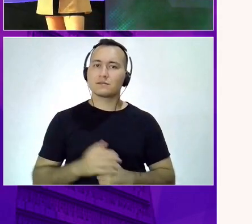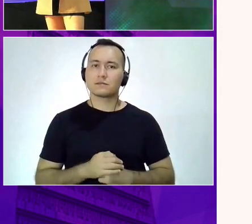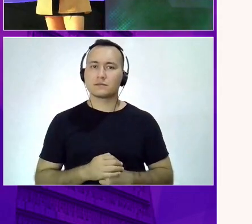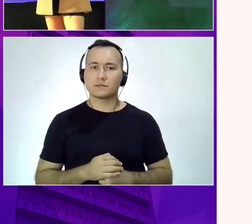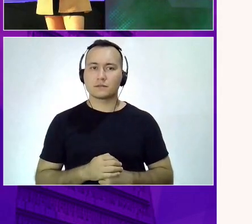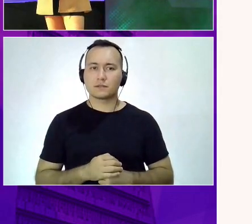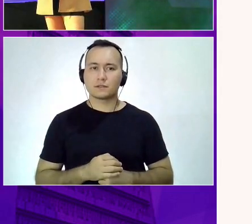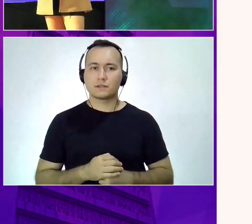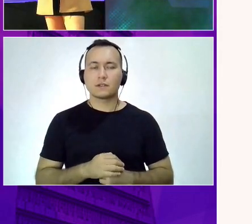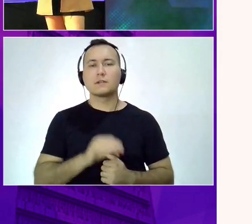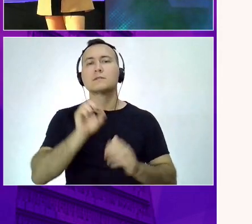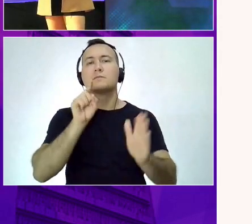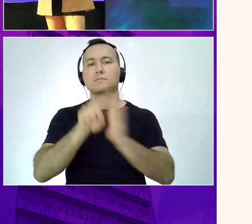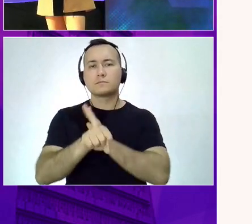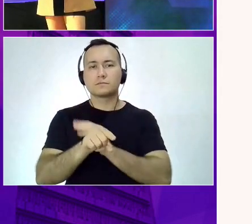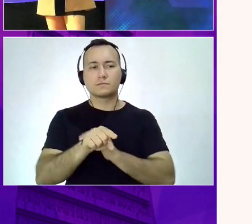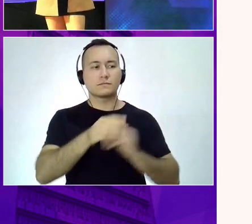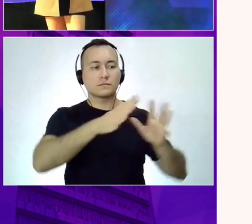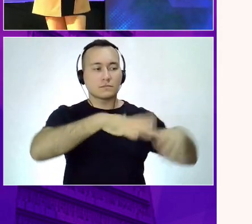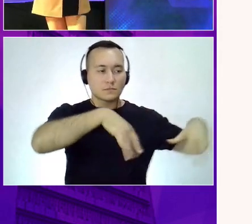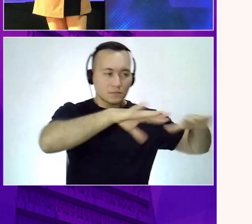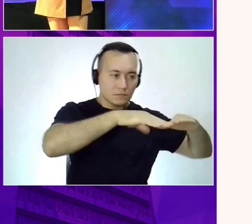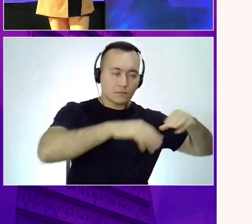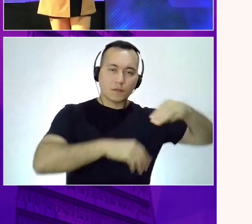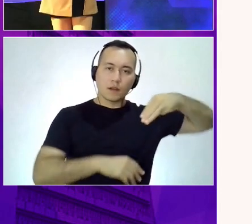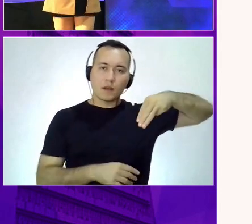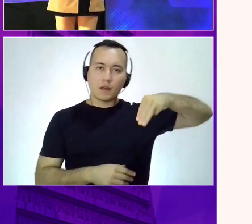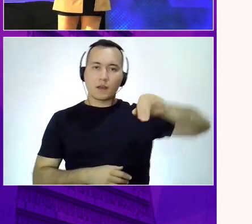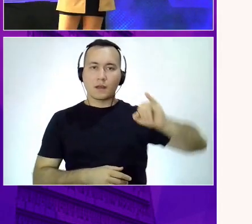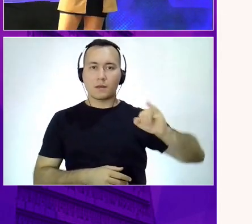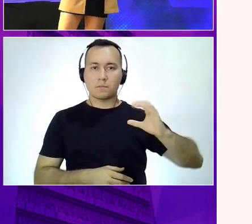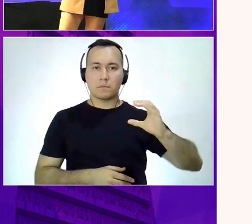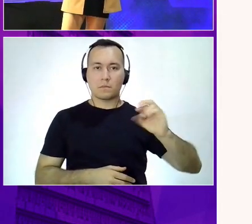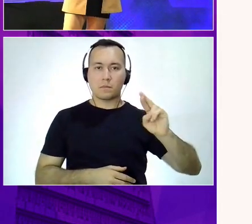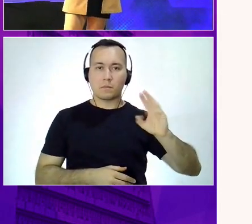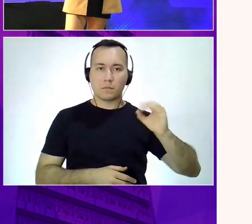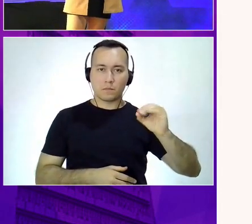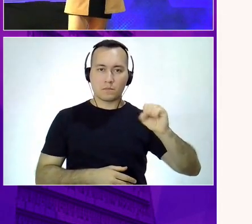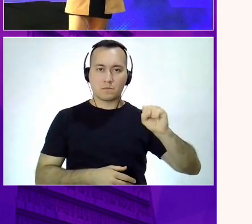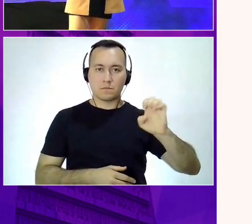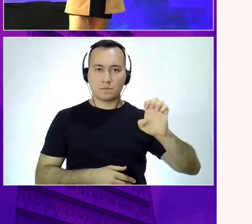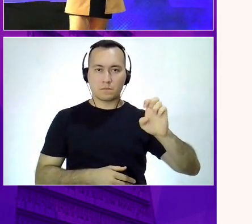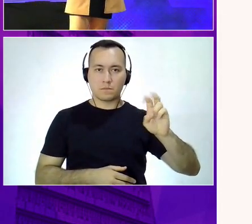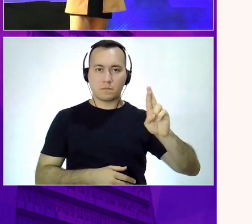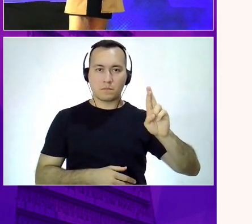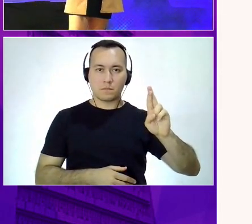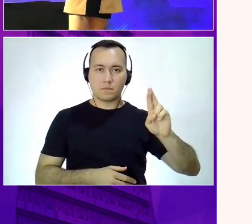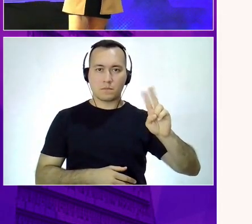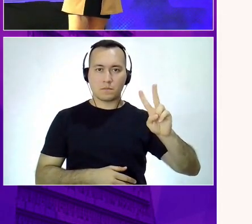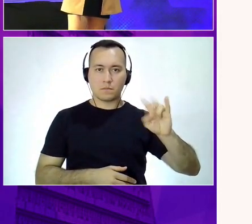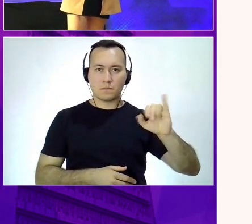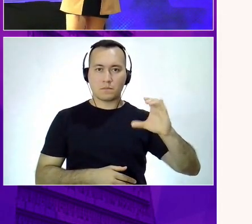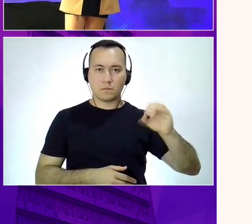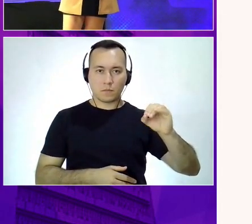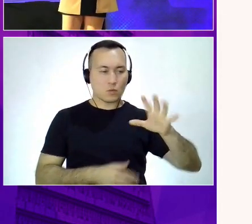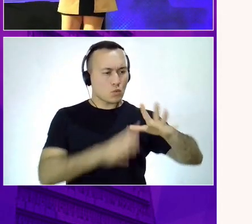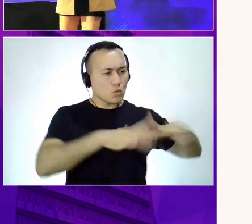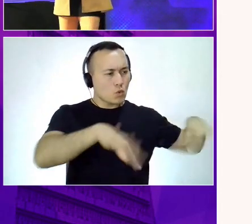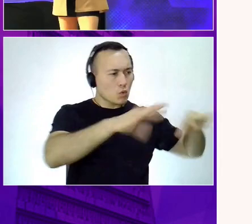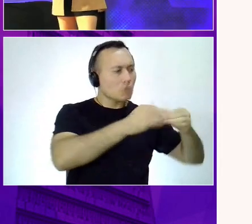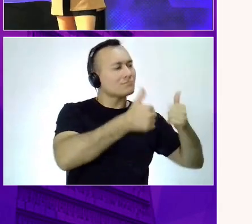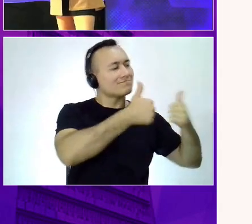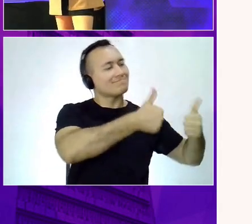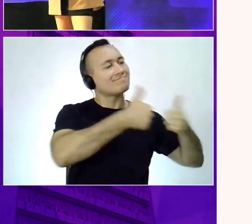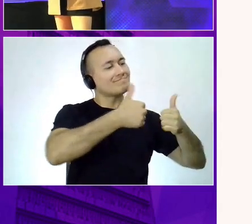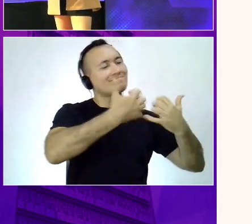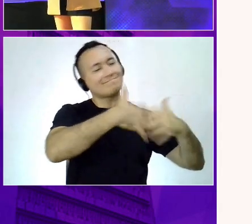sistema está trabalhando em relação à segurança de forma igual? Como é que você garante? Como é que você dá